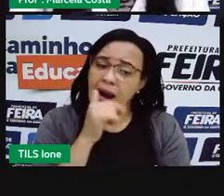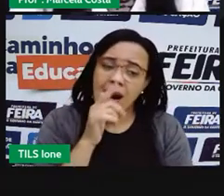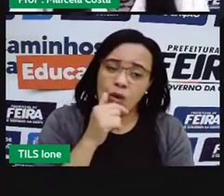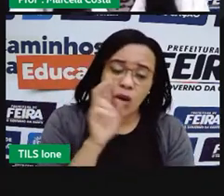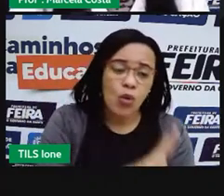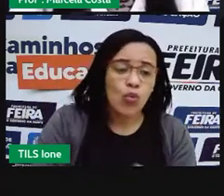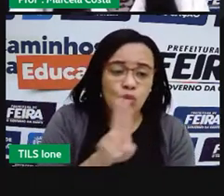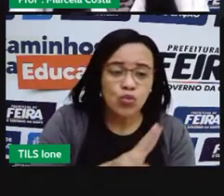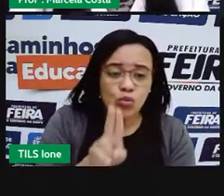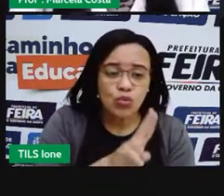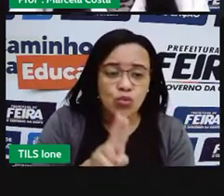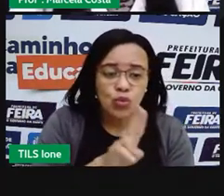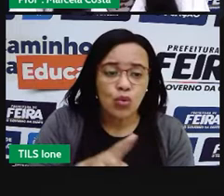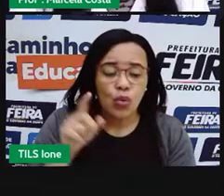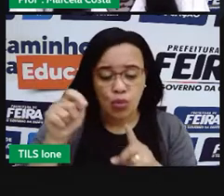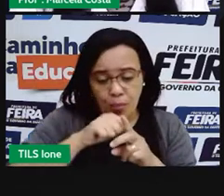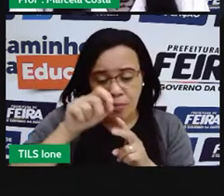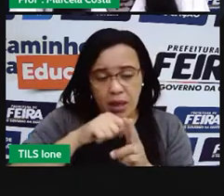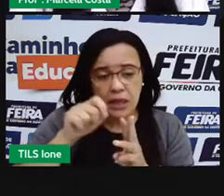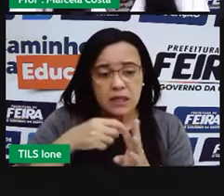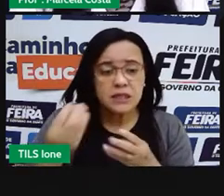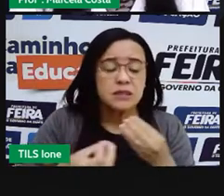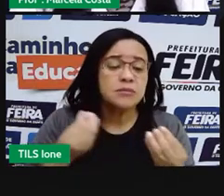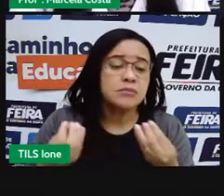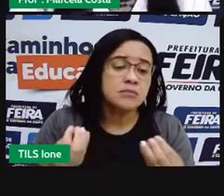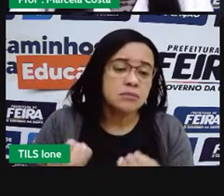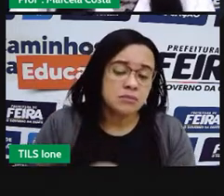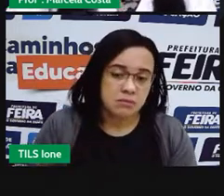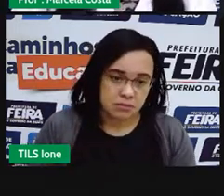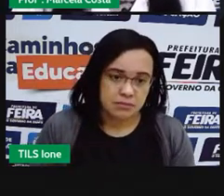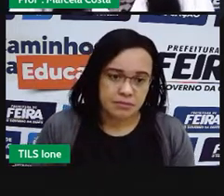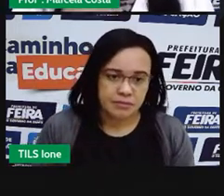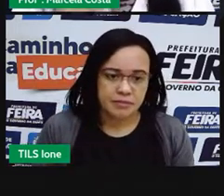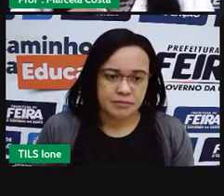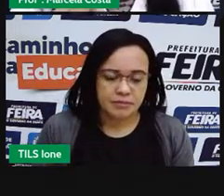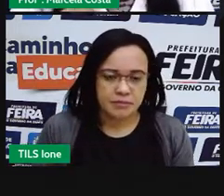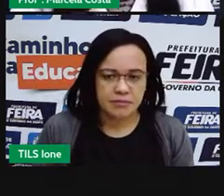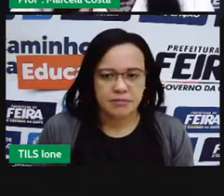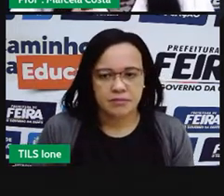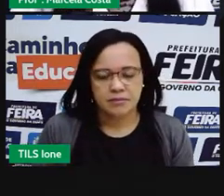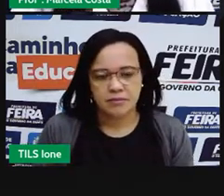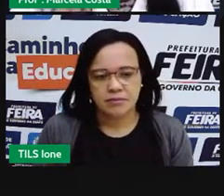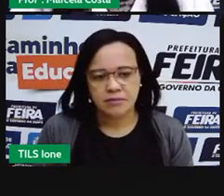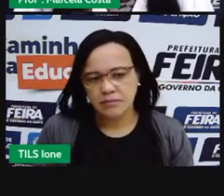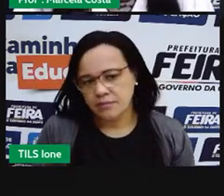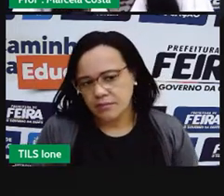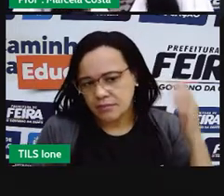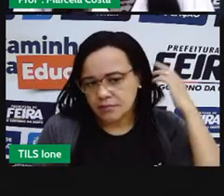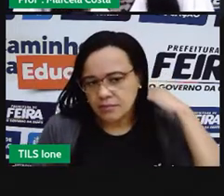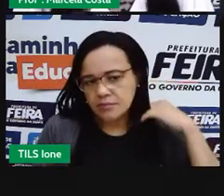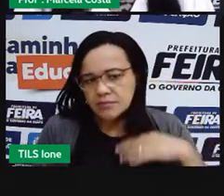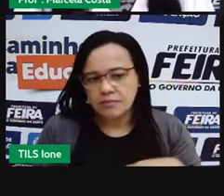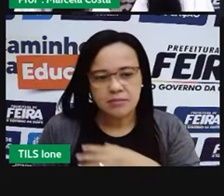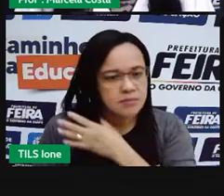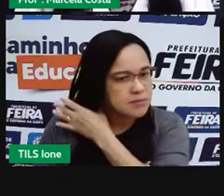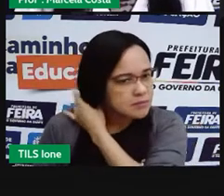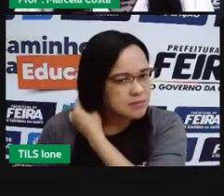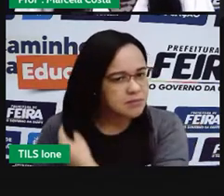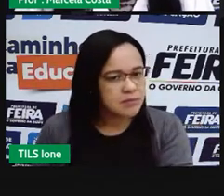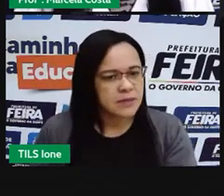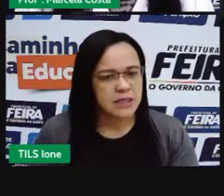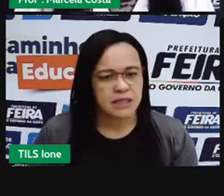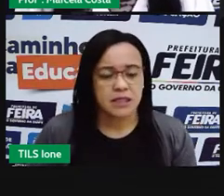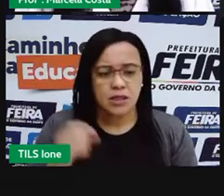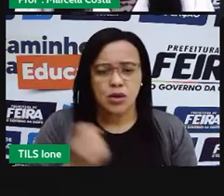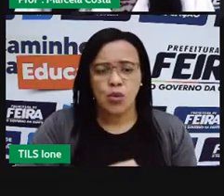confundindo, eu vejo aí a quantidade de métricos